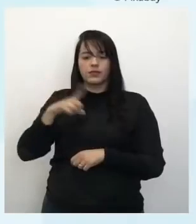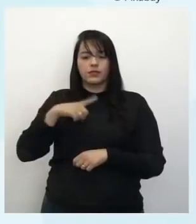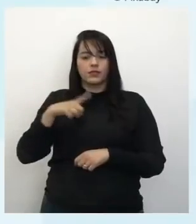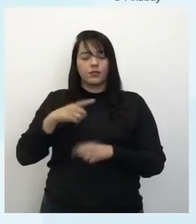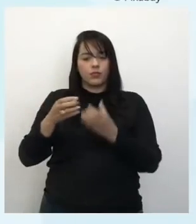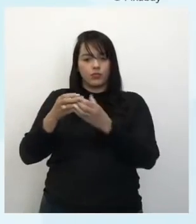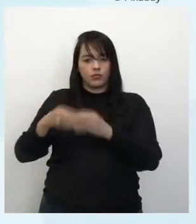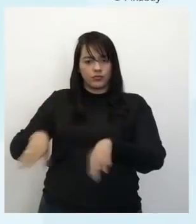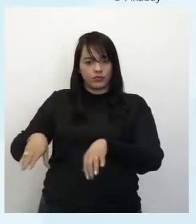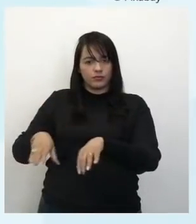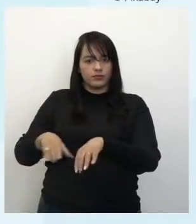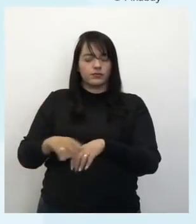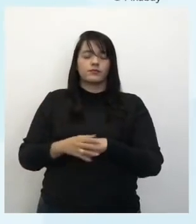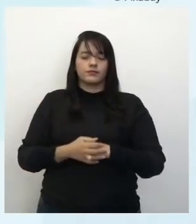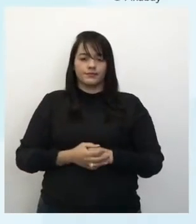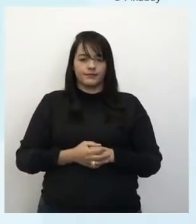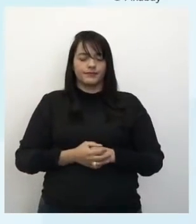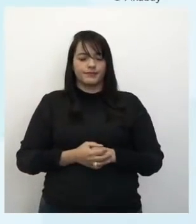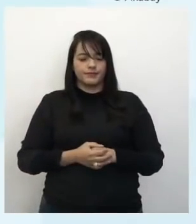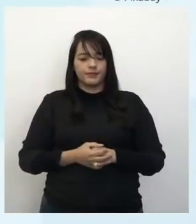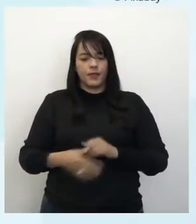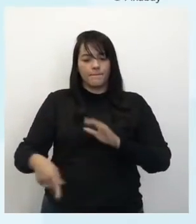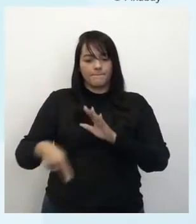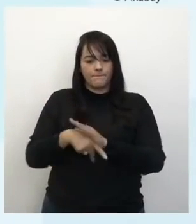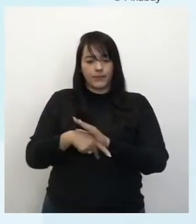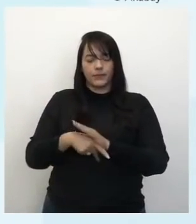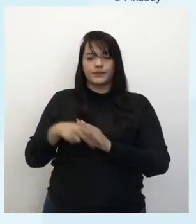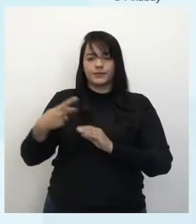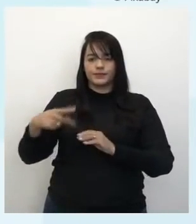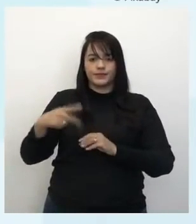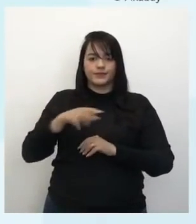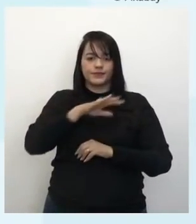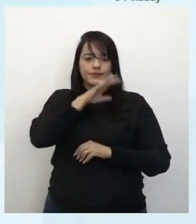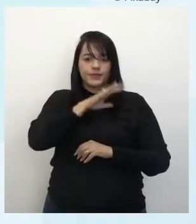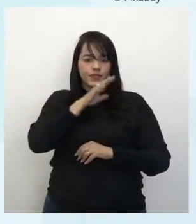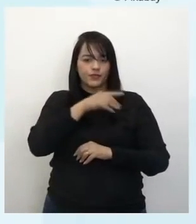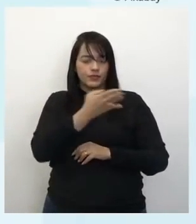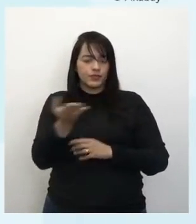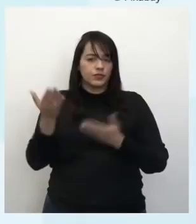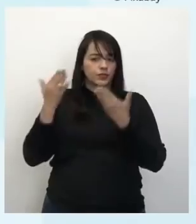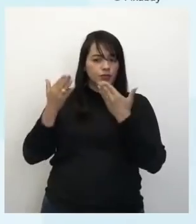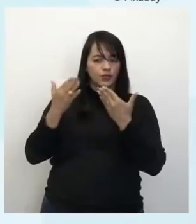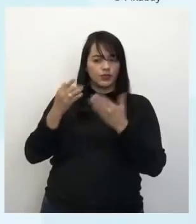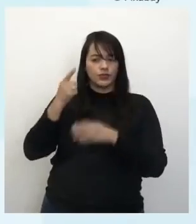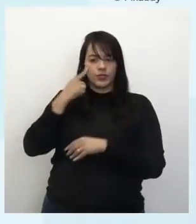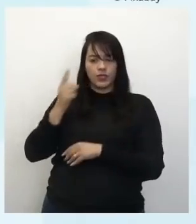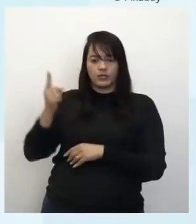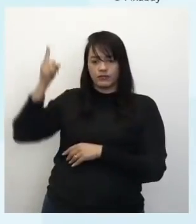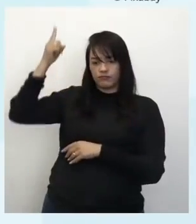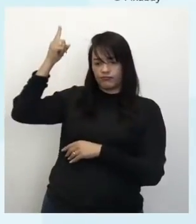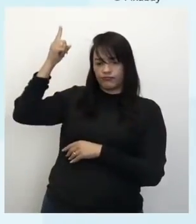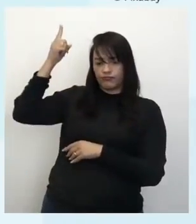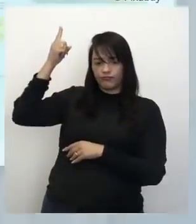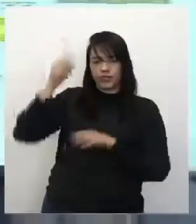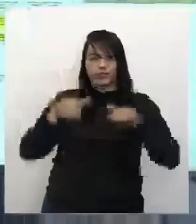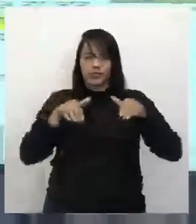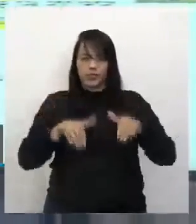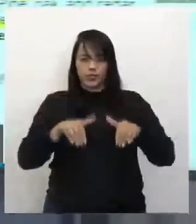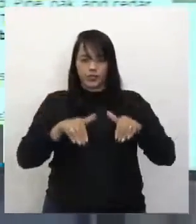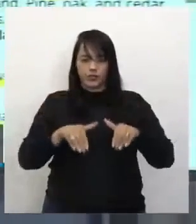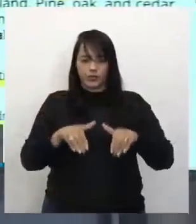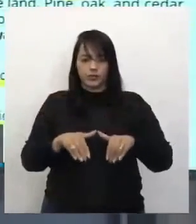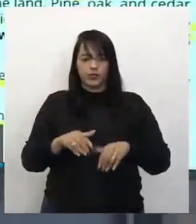Nossa, olha só, mamíferos que botam ovo, né? E cuidado para não confundir, tá? O wallaby é esse canguruzinho bonitinho, né? Que ele pode